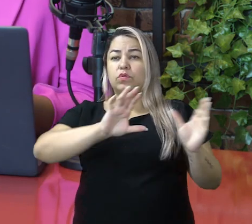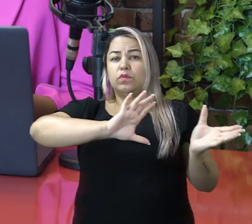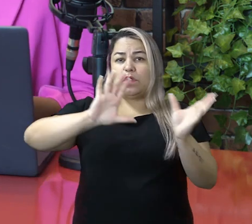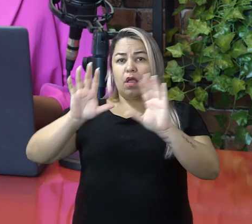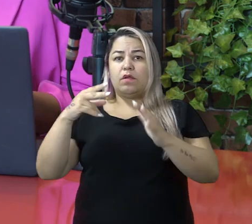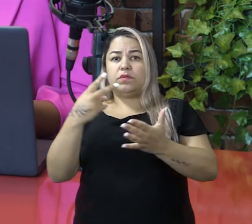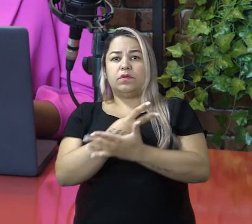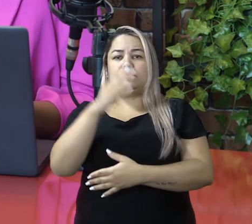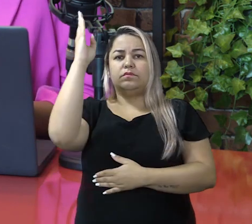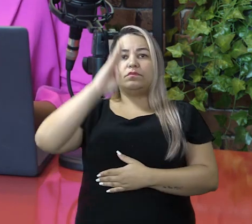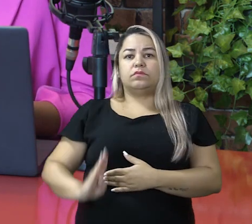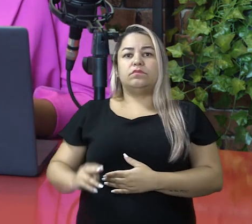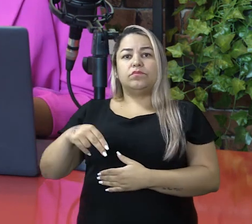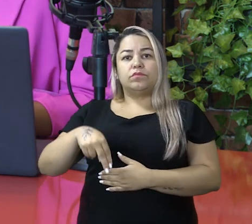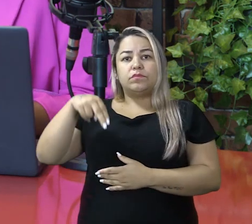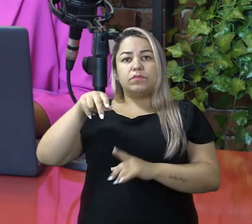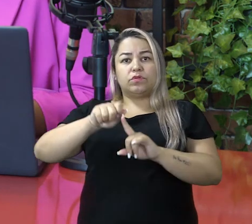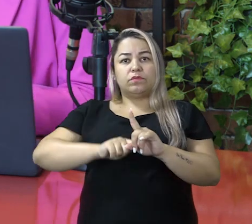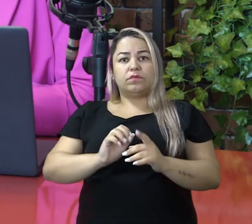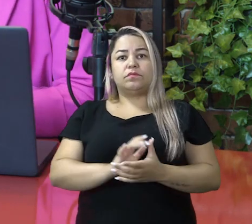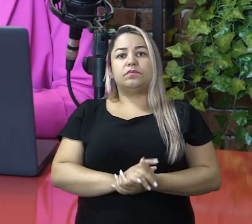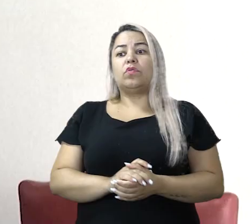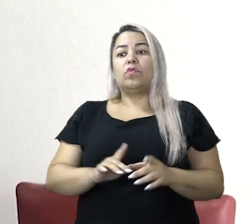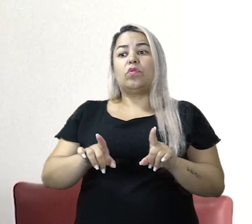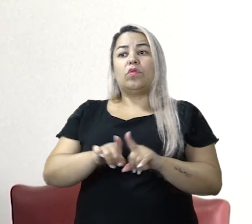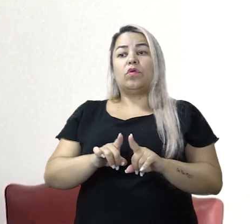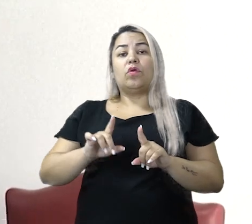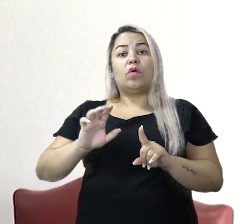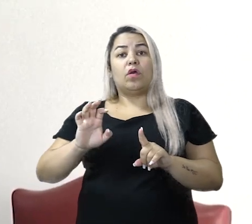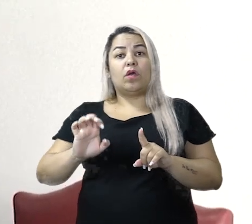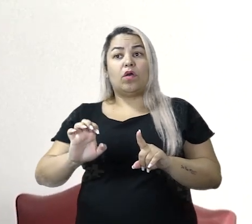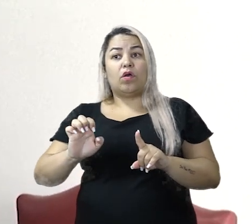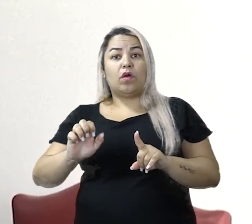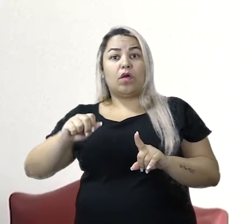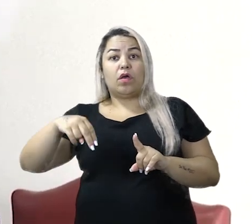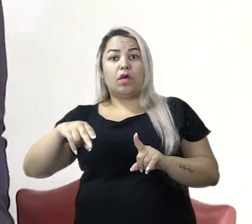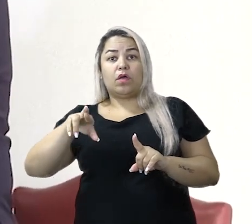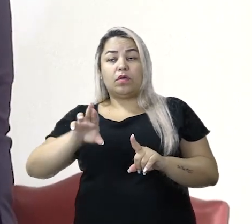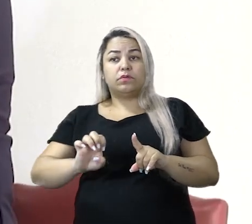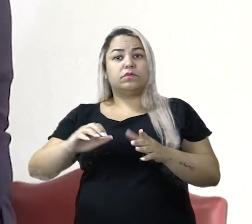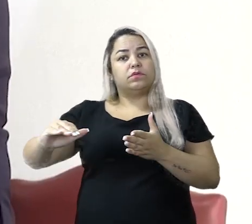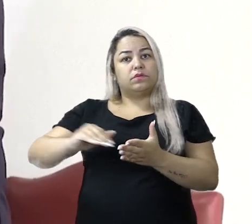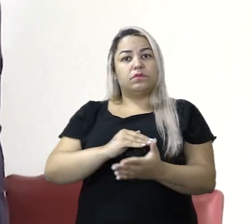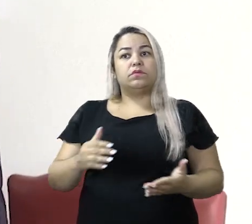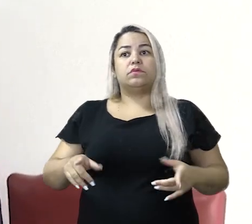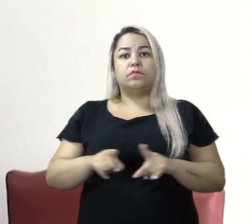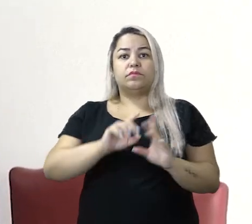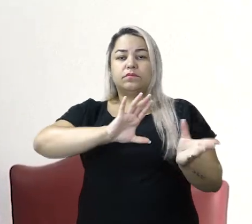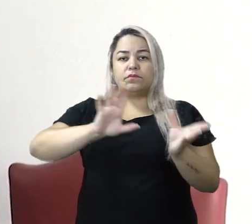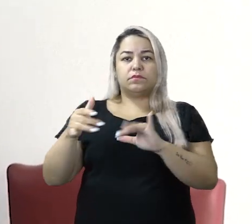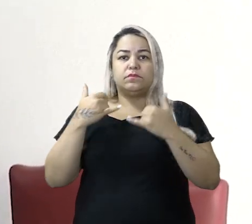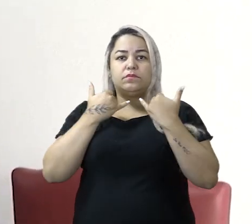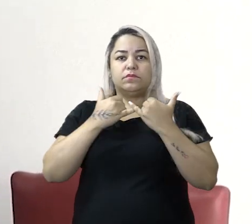do Clima, que acontece no Brasil em novembro. O embaixador André Aranha Correia do Lago, atual